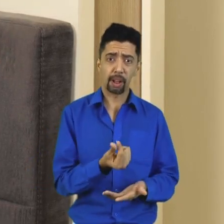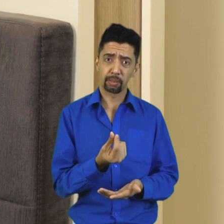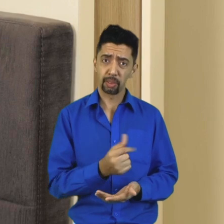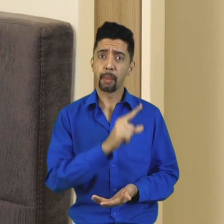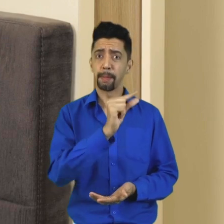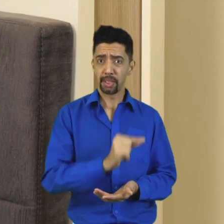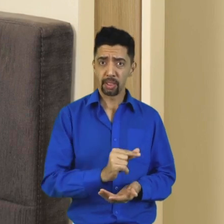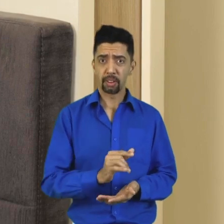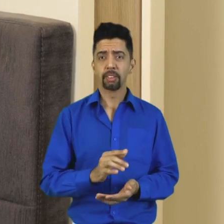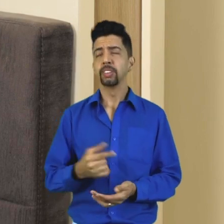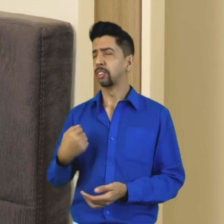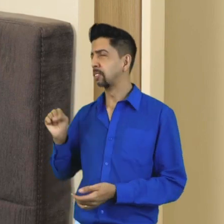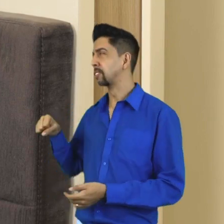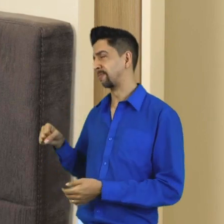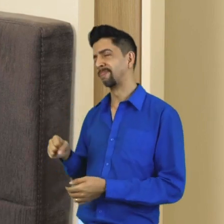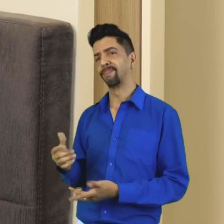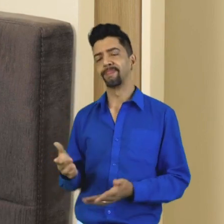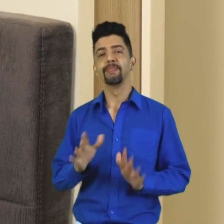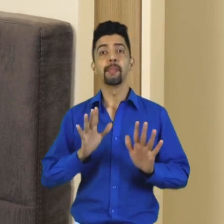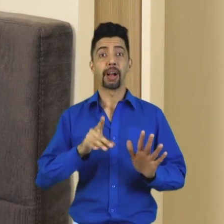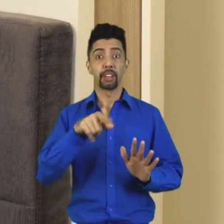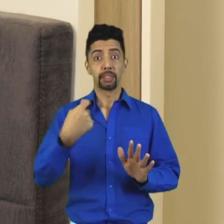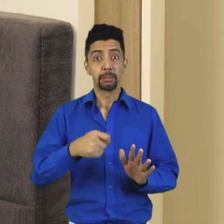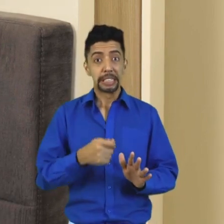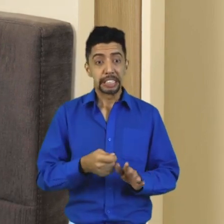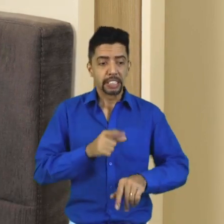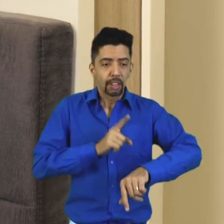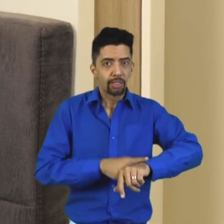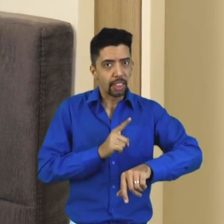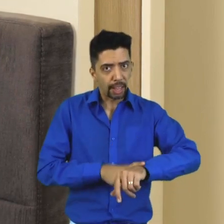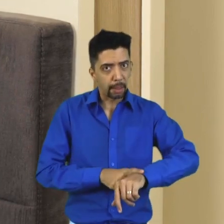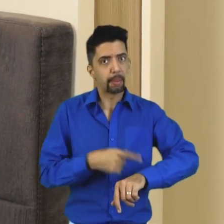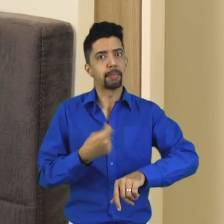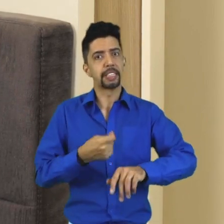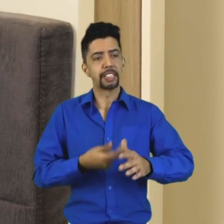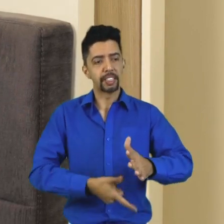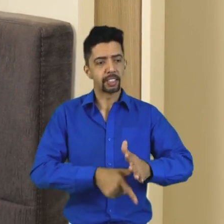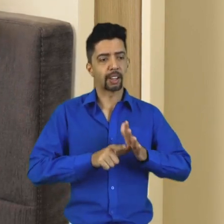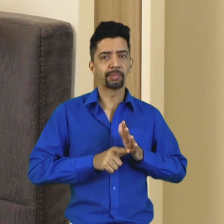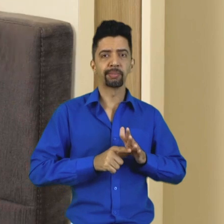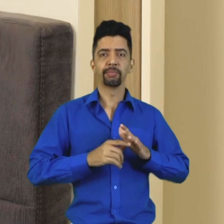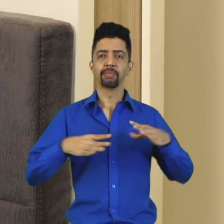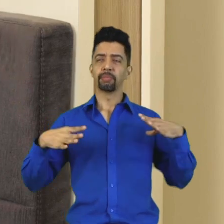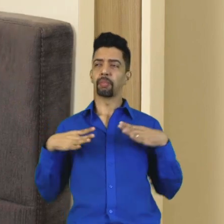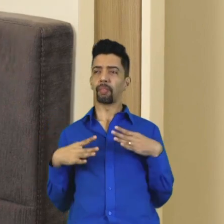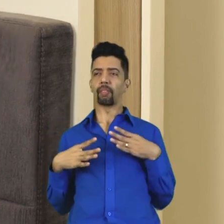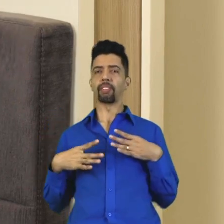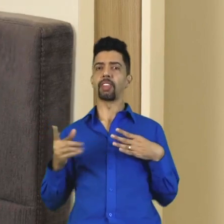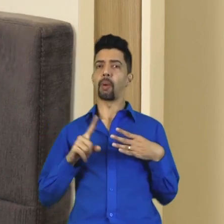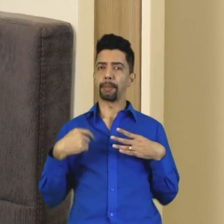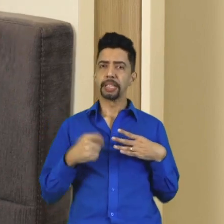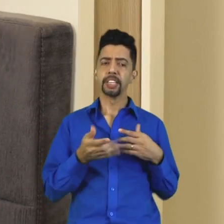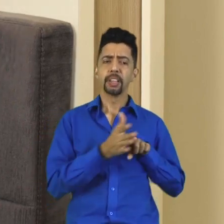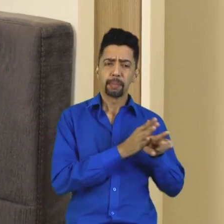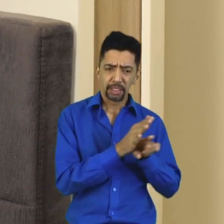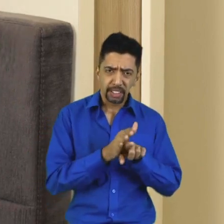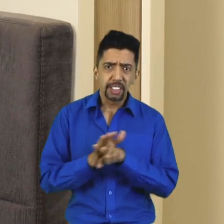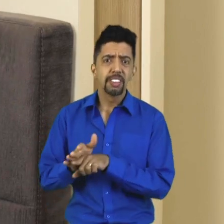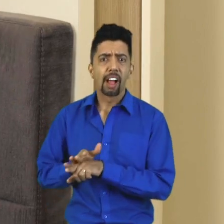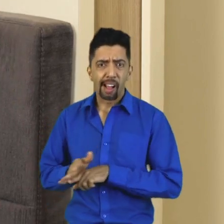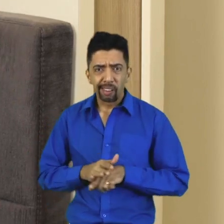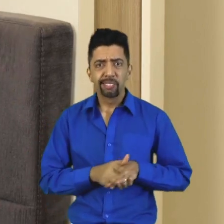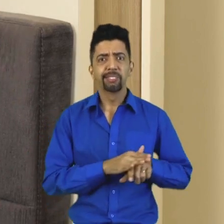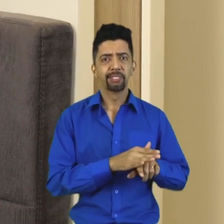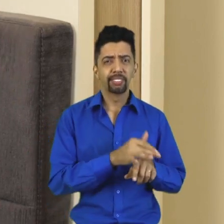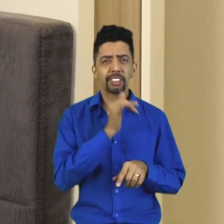sim, pode, mas precisa ter tempo, precisa pesquisar um pouco mais e sair um pouco da zona de conforto que a gente acaba